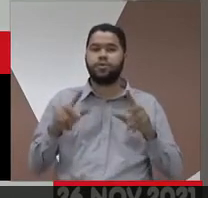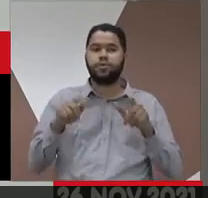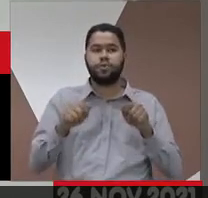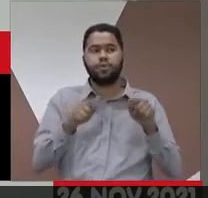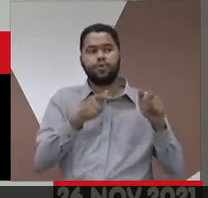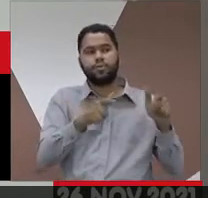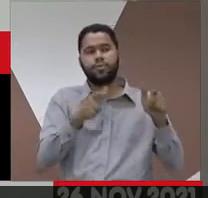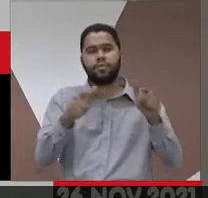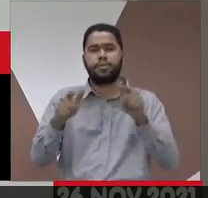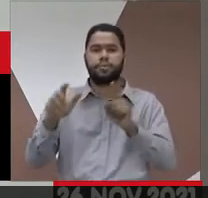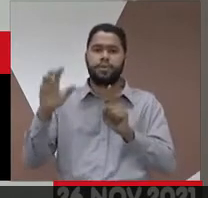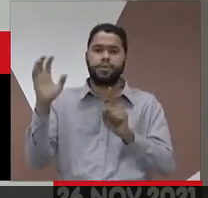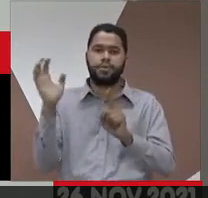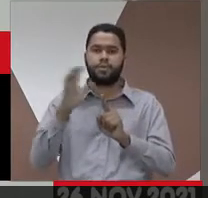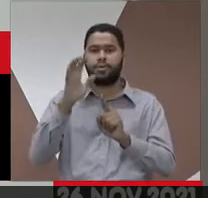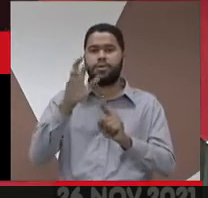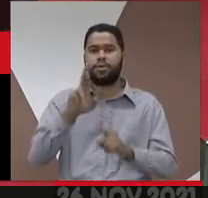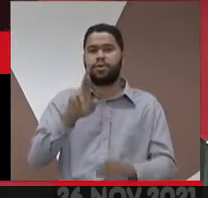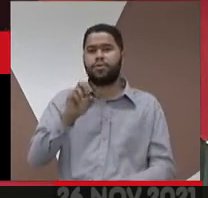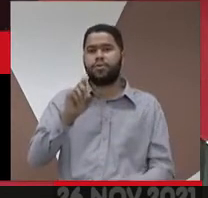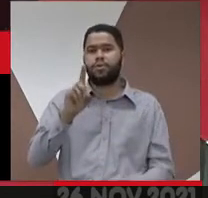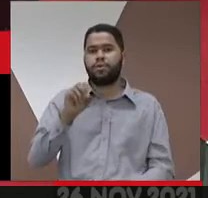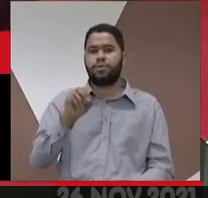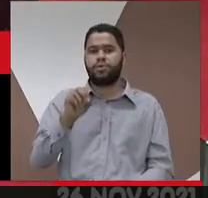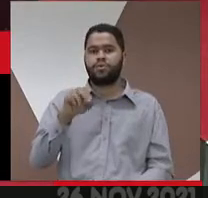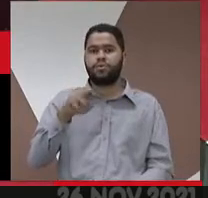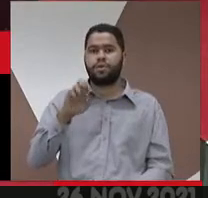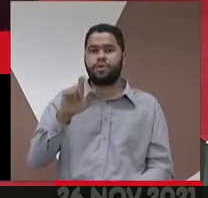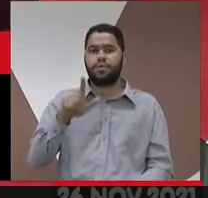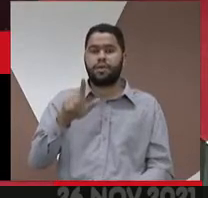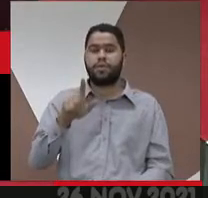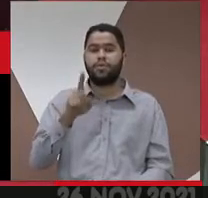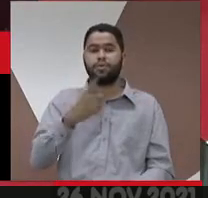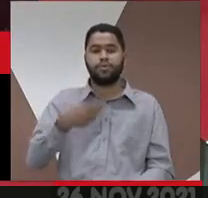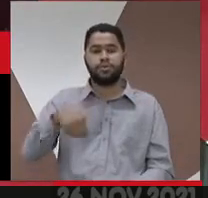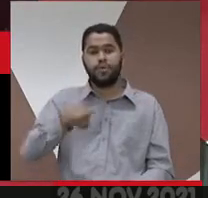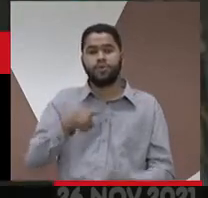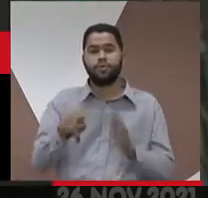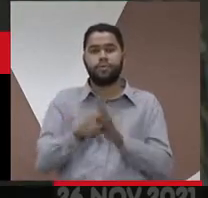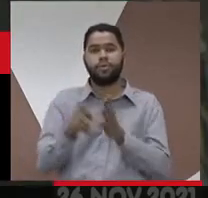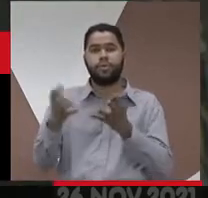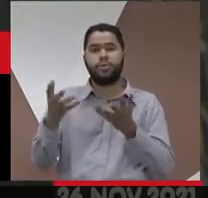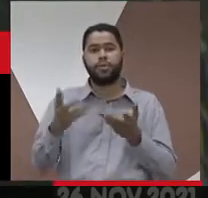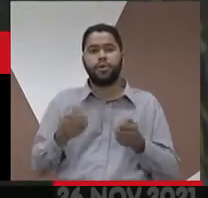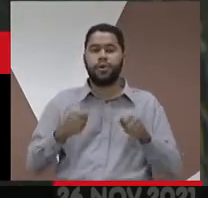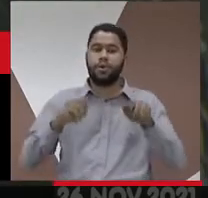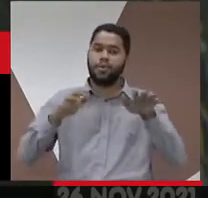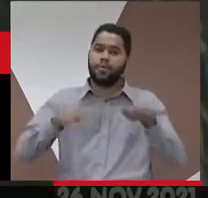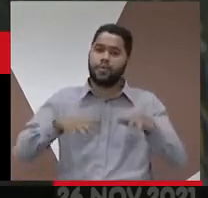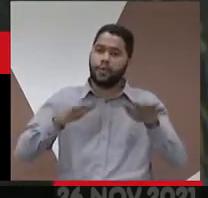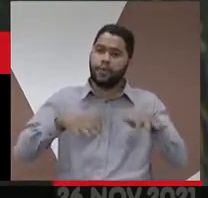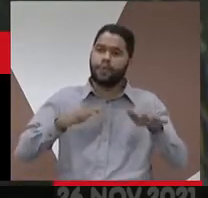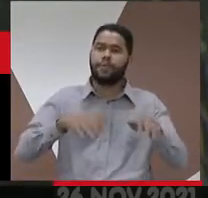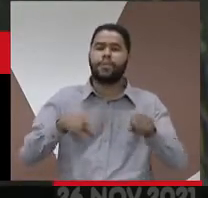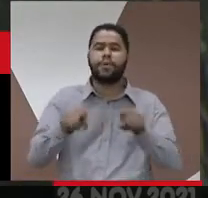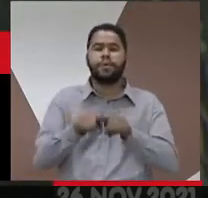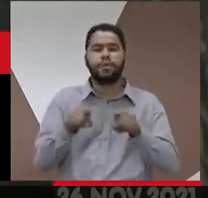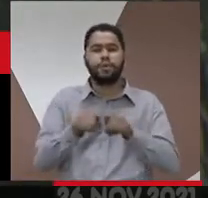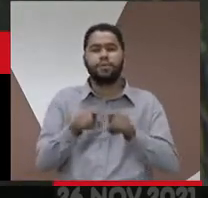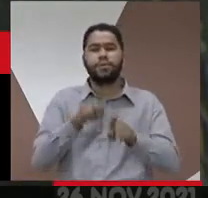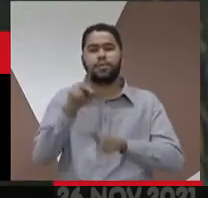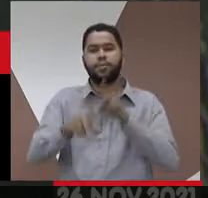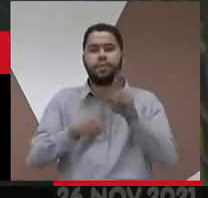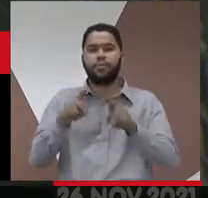territórios impactados pelo rodoanel. Iremos para fazer a escuta dos movimentos, da população